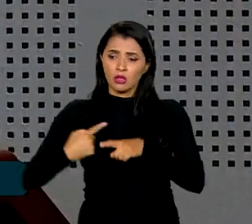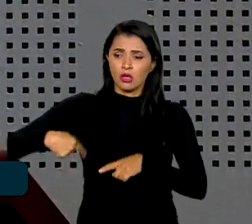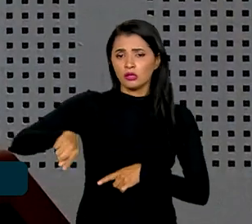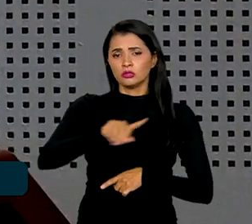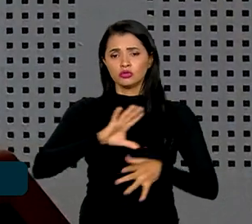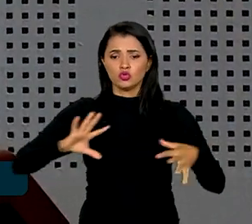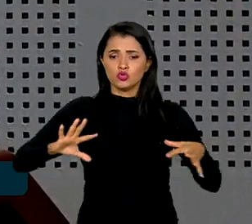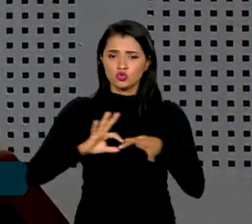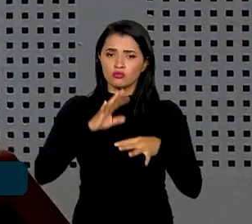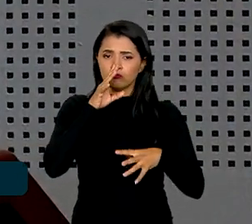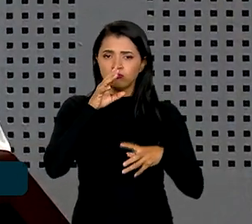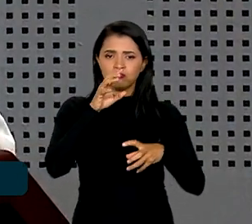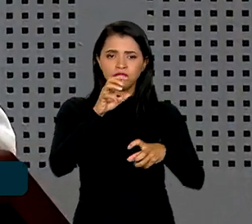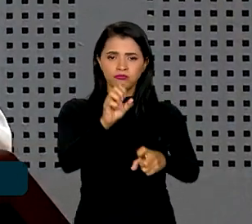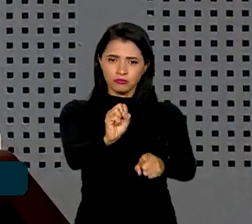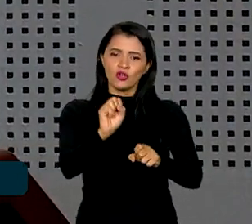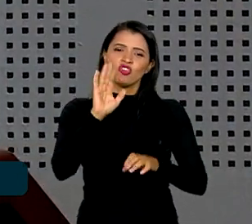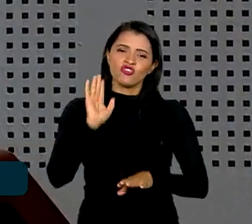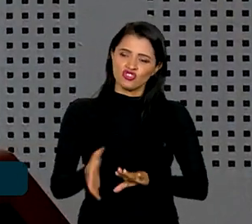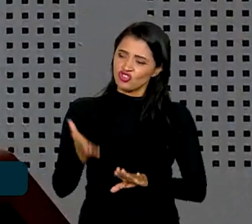seremos fortes, como nós já fizemos no passado.